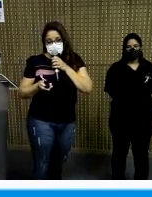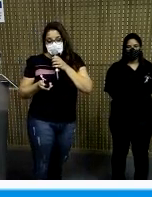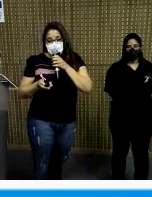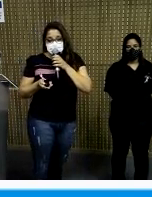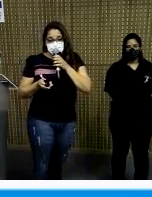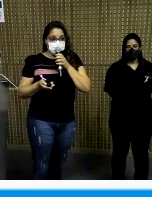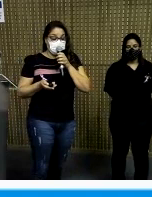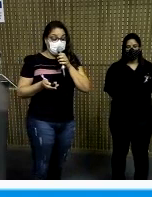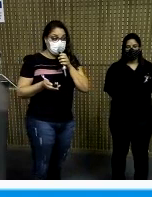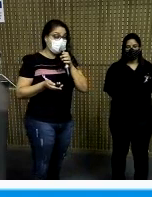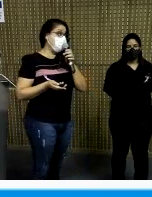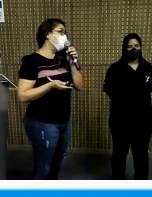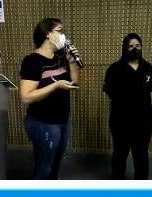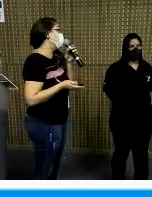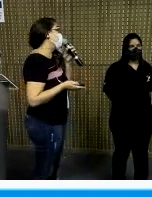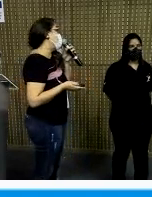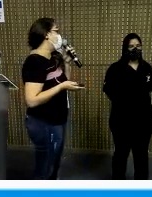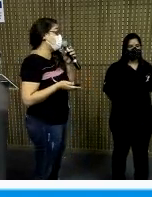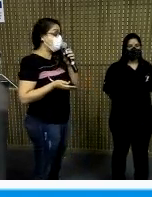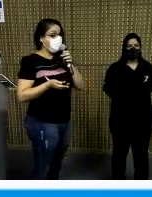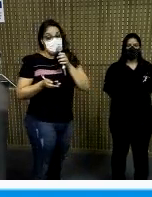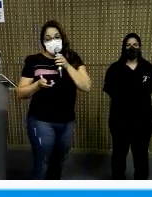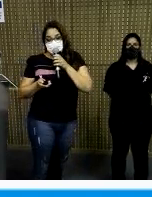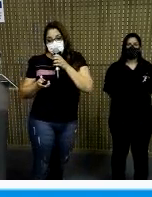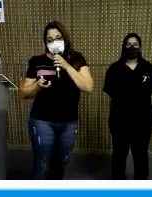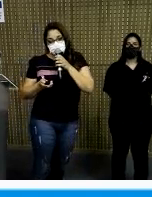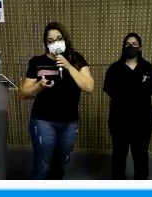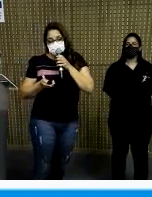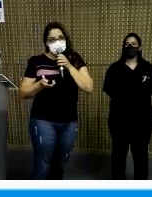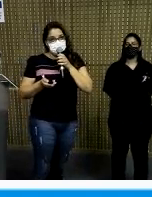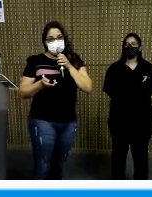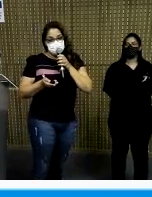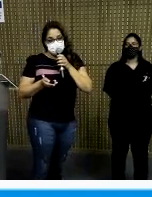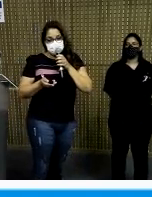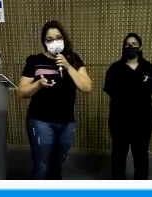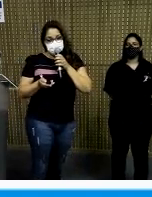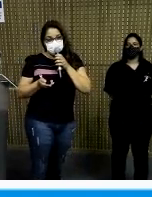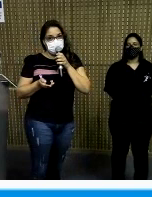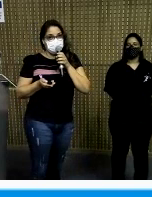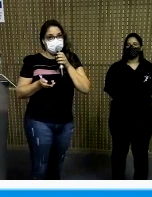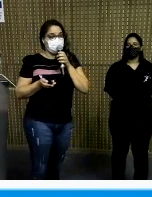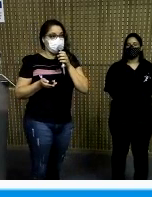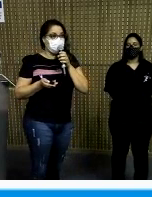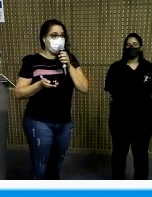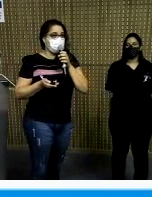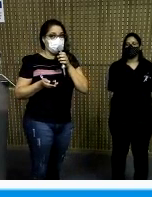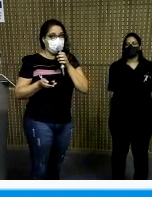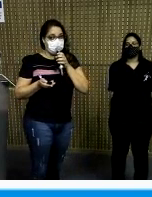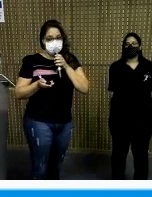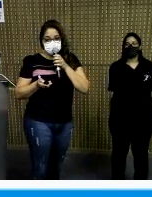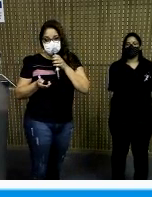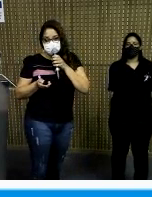momento. As reuniões intersetoriais, realmente eu busquei nesse período do primeiro semestre de 2021, nós